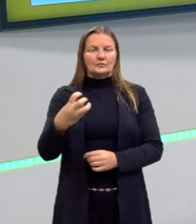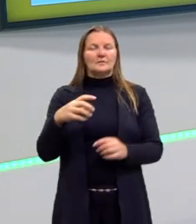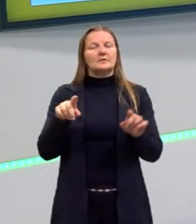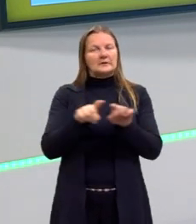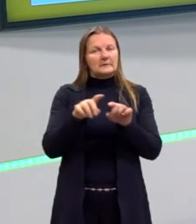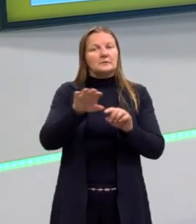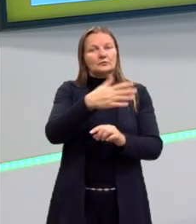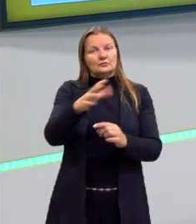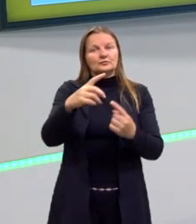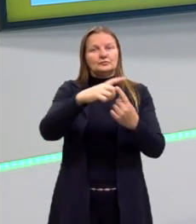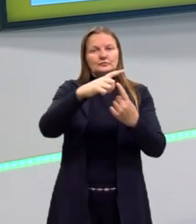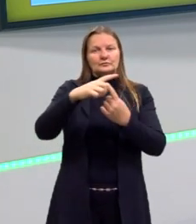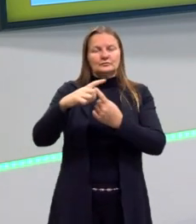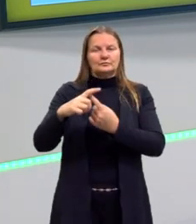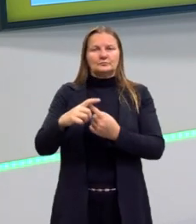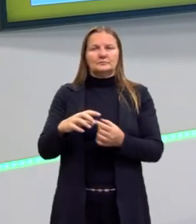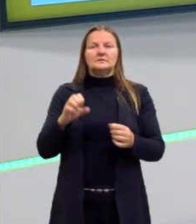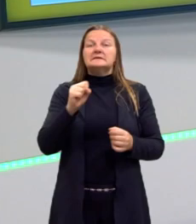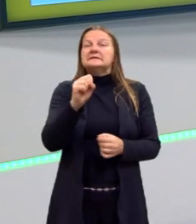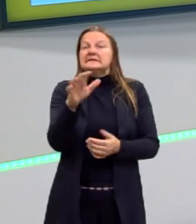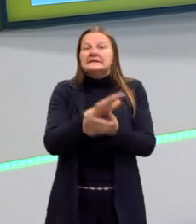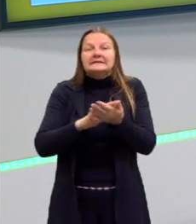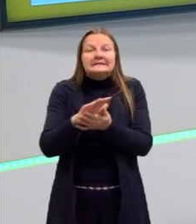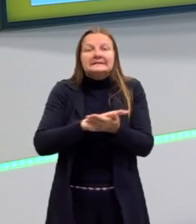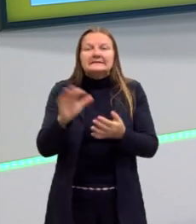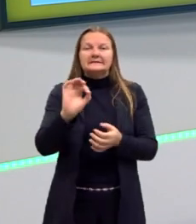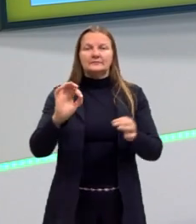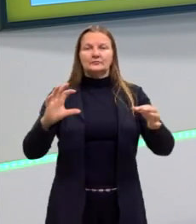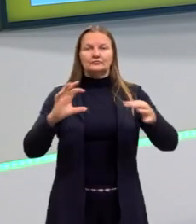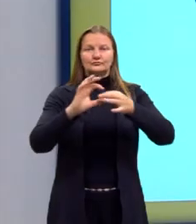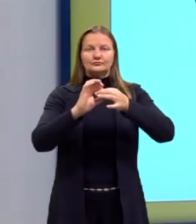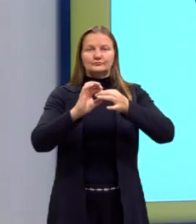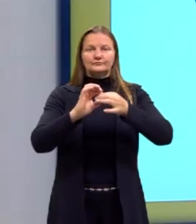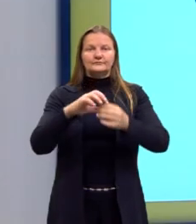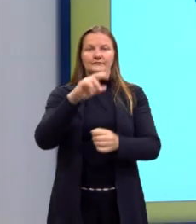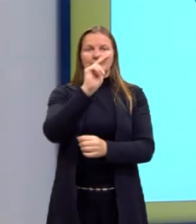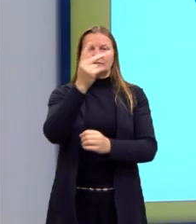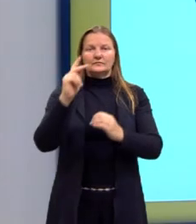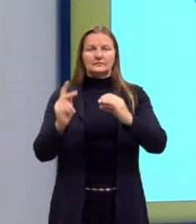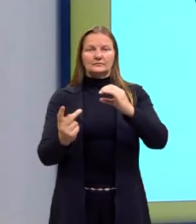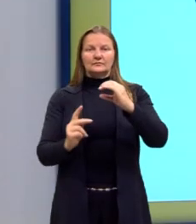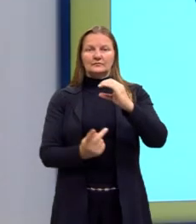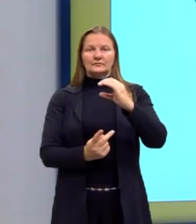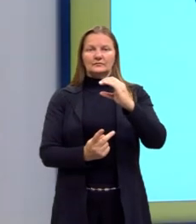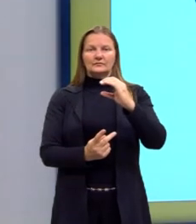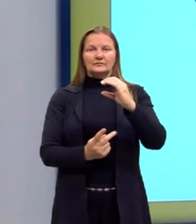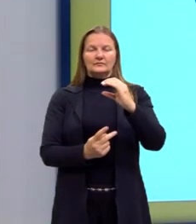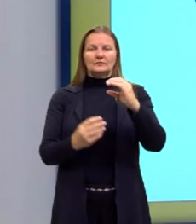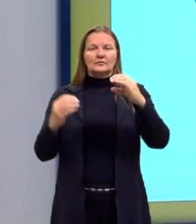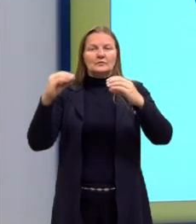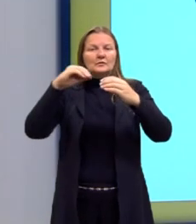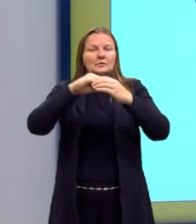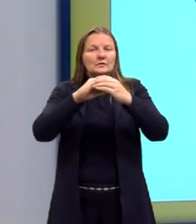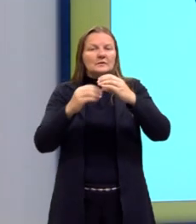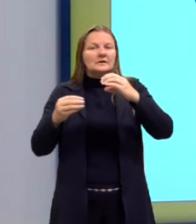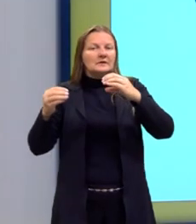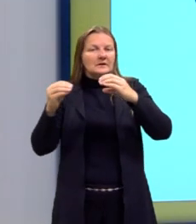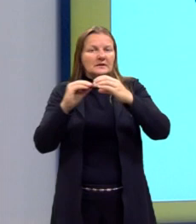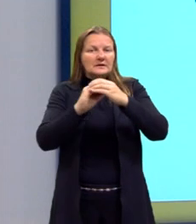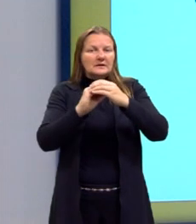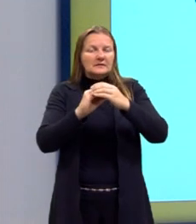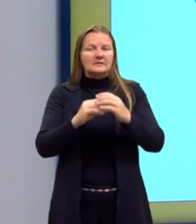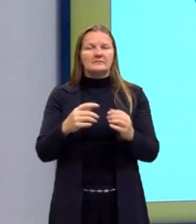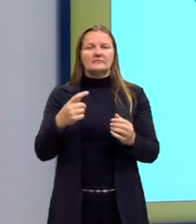caso não tem essas outras ligações eu entendo que os meus hidrogênios estão embutidos aqui nessa